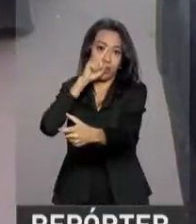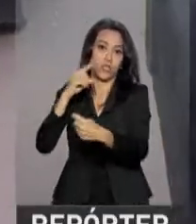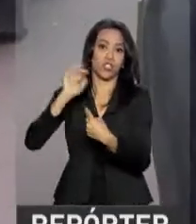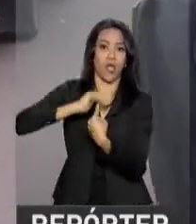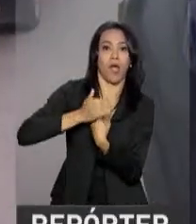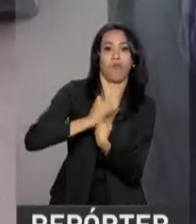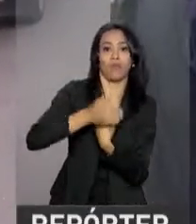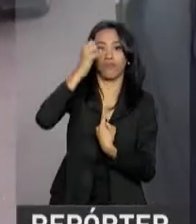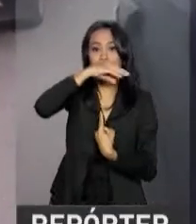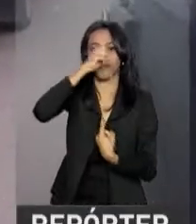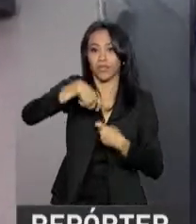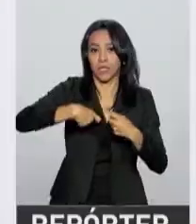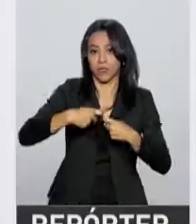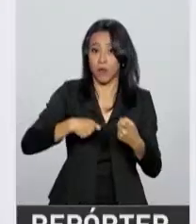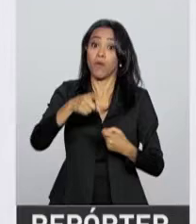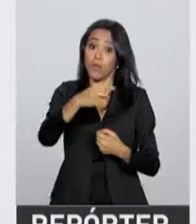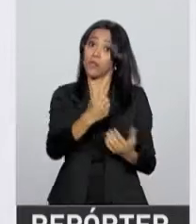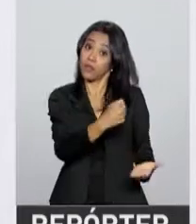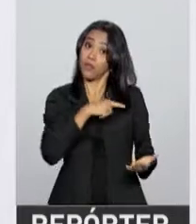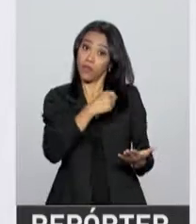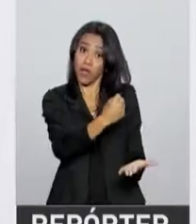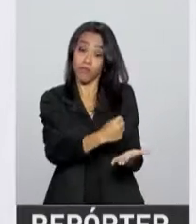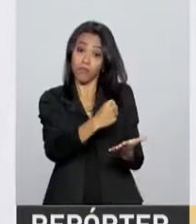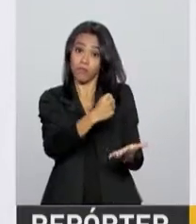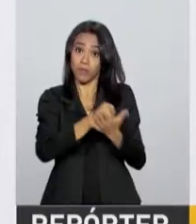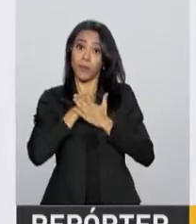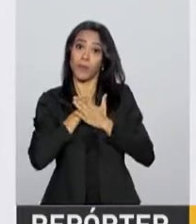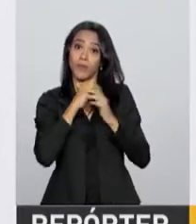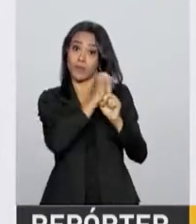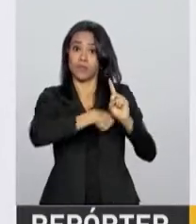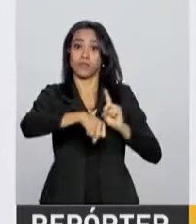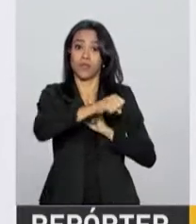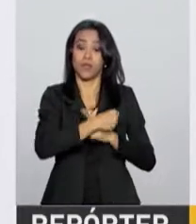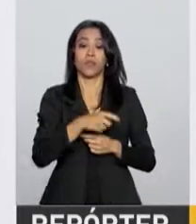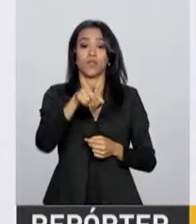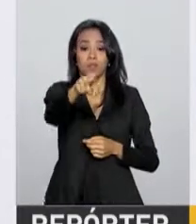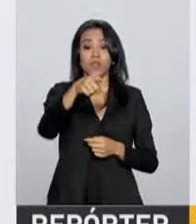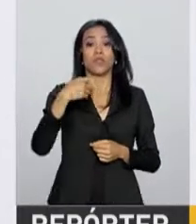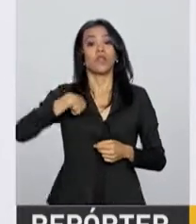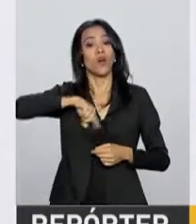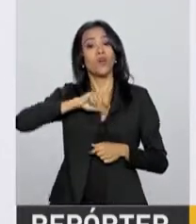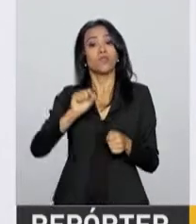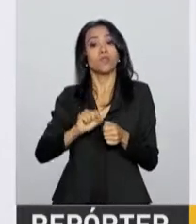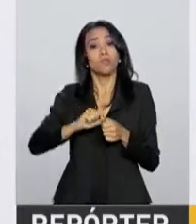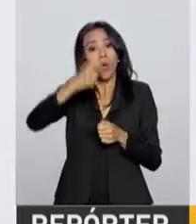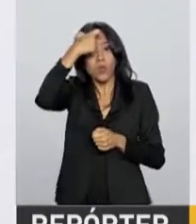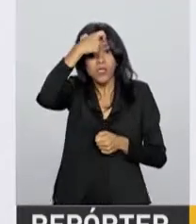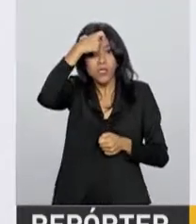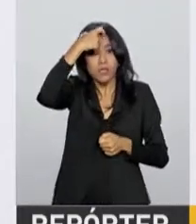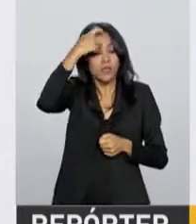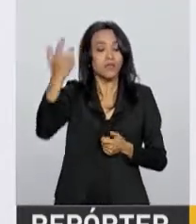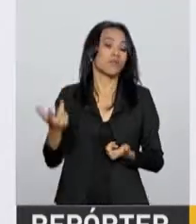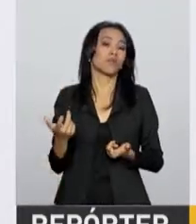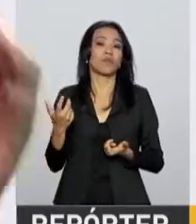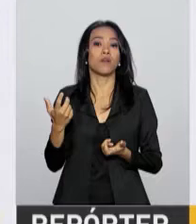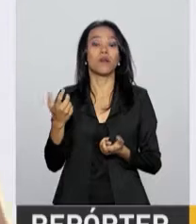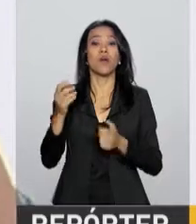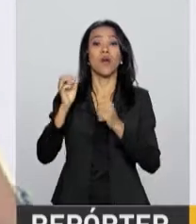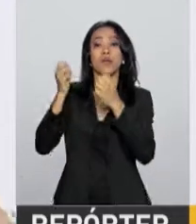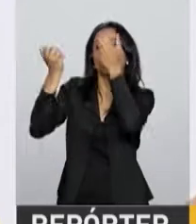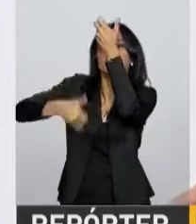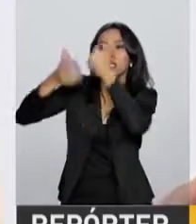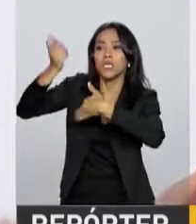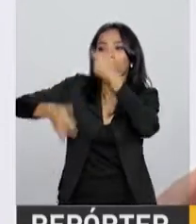com o apoio da sociedade civil a gente vem fazendo um trabalho de conscientização um trabalho de educação contínua com os próprios caminhoneiros